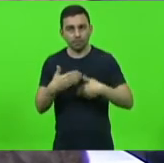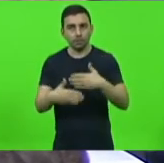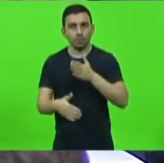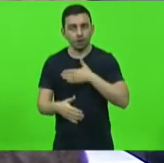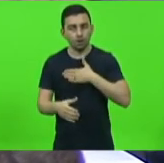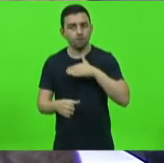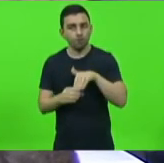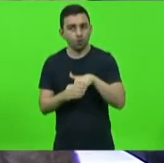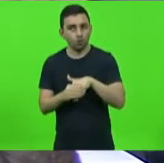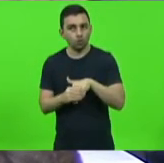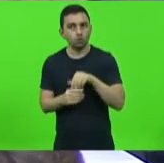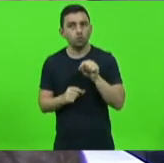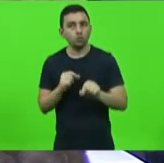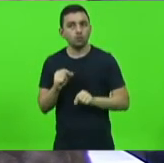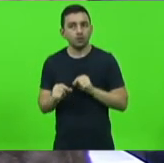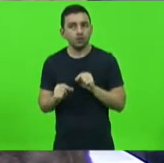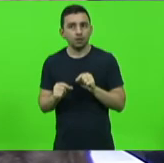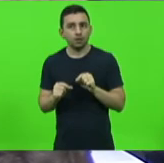motivos. Primeiro, porque